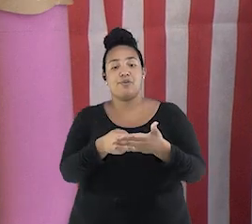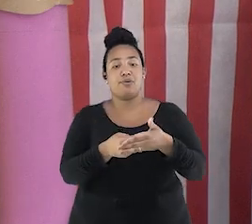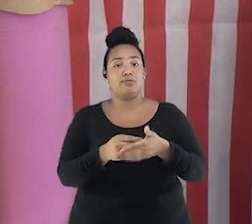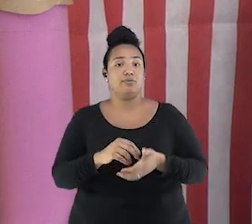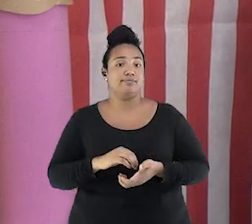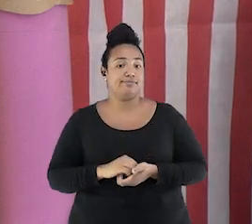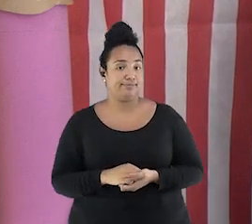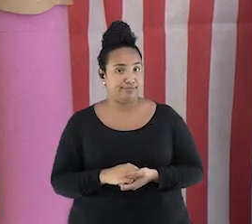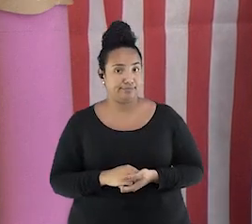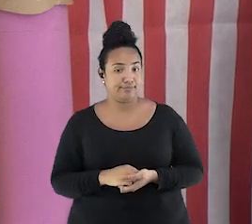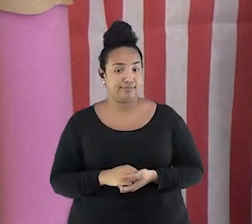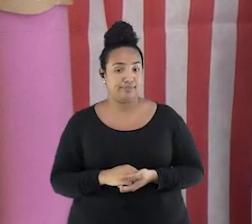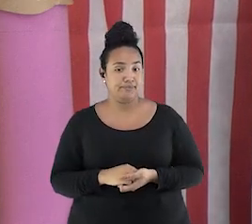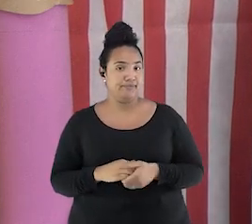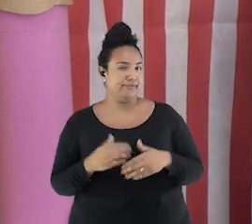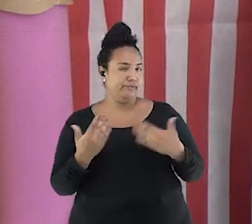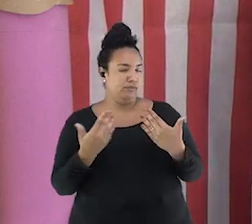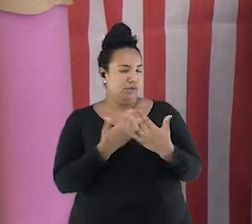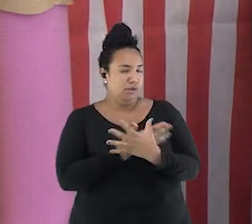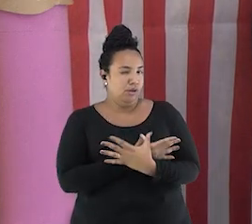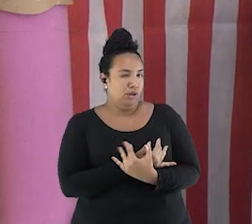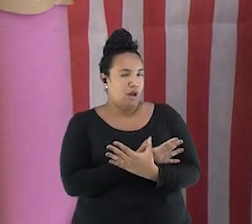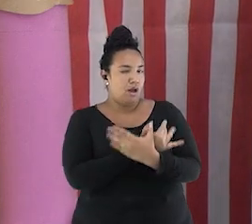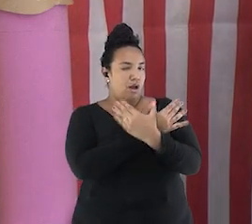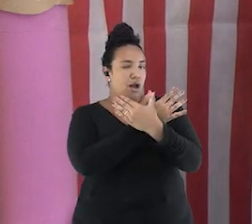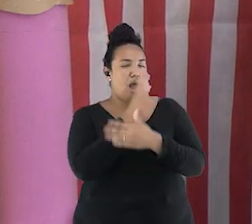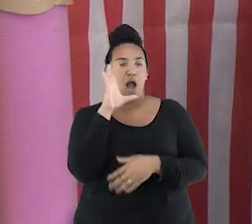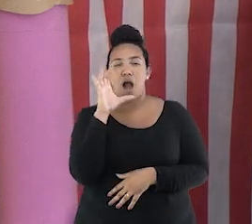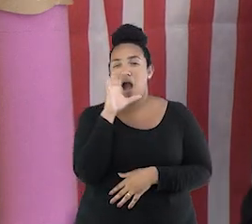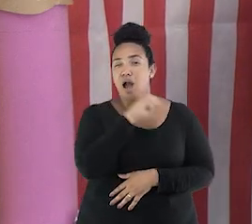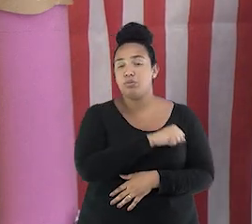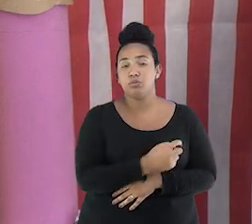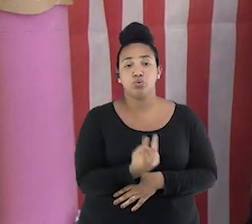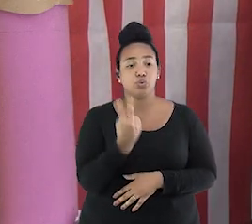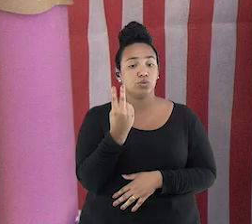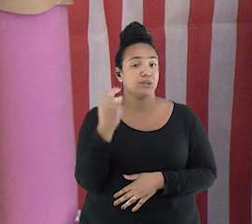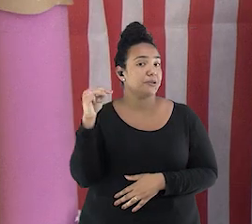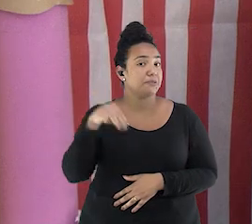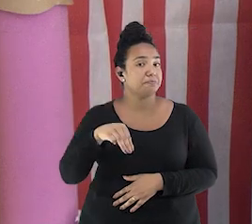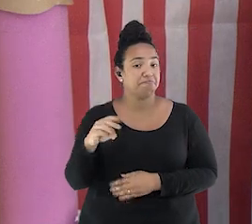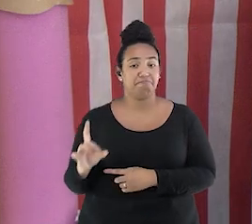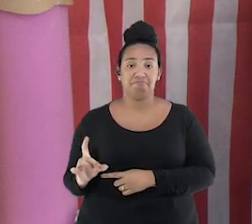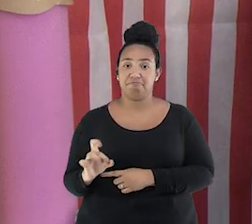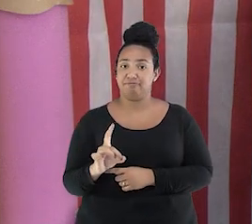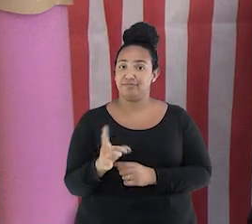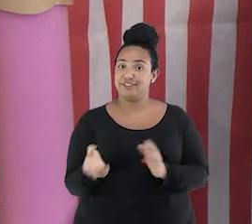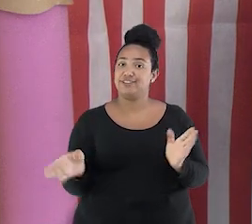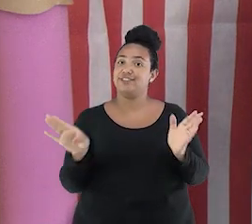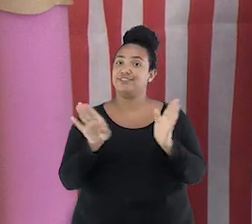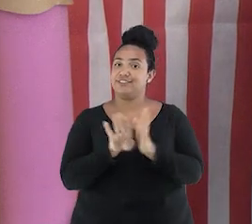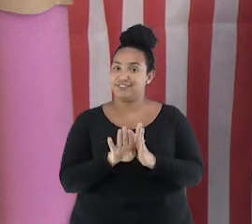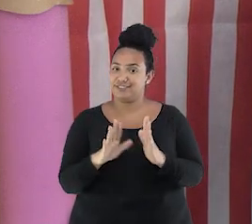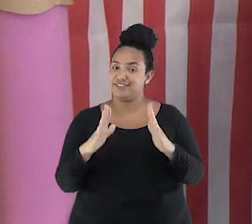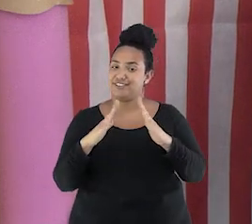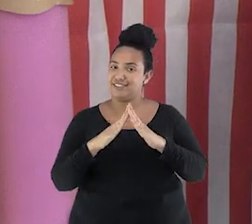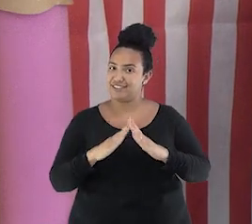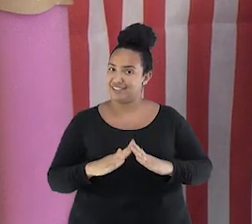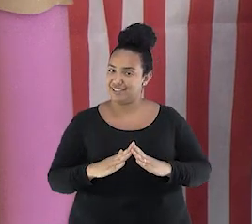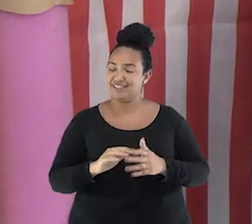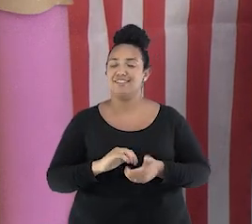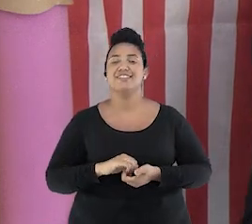ares. Danadas como ela só, em 2 minutos, a lesma estava em